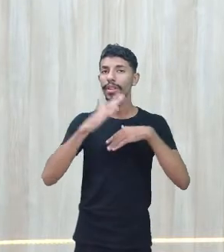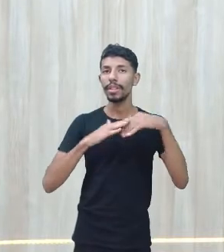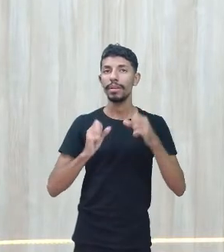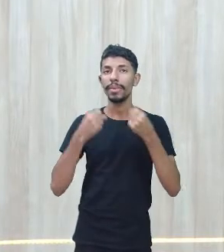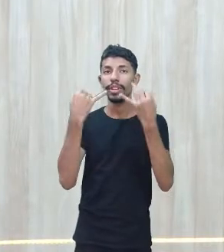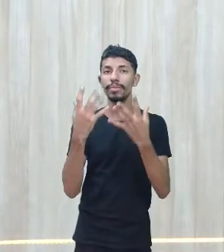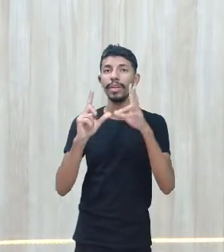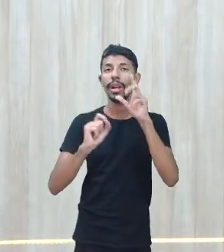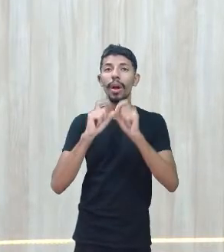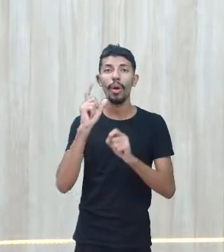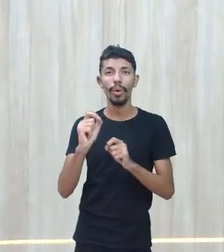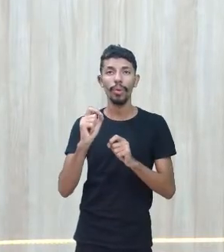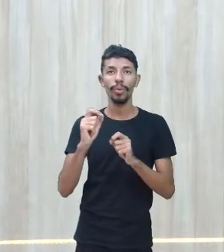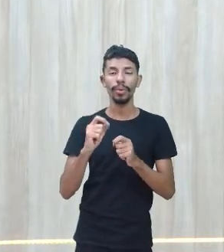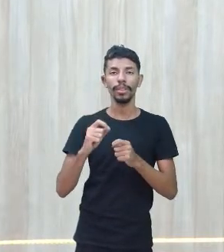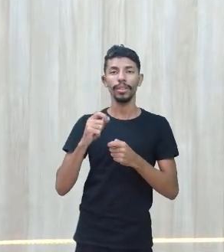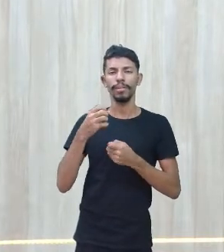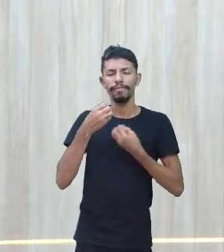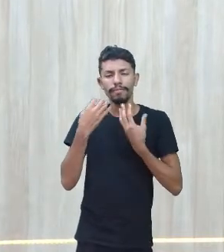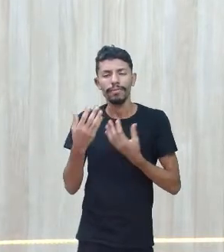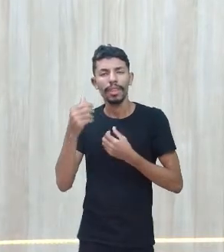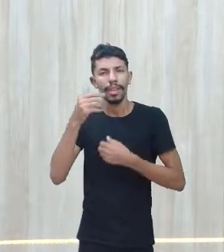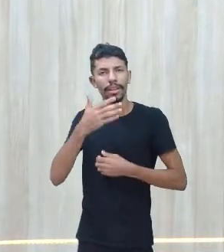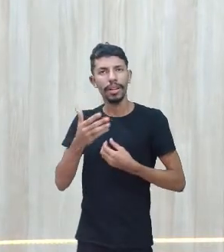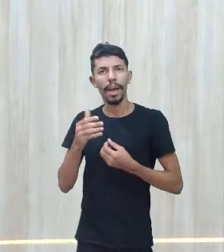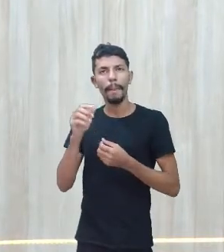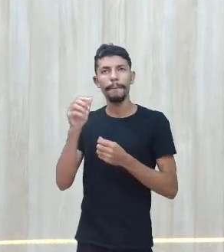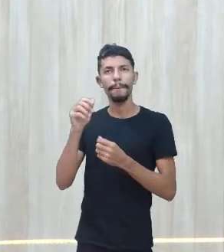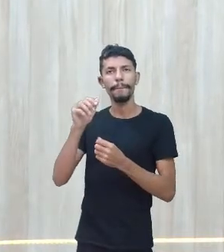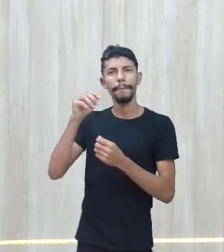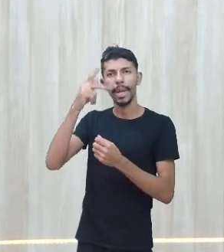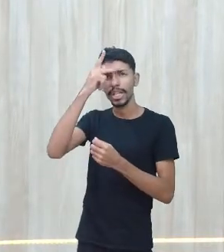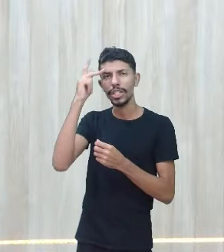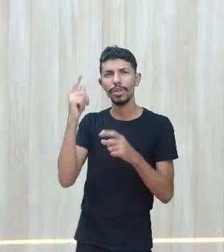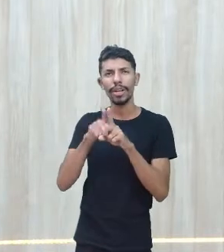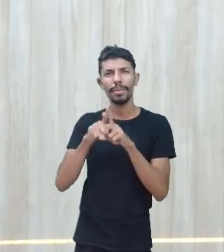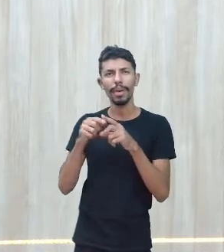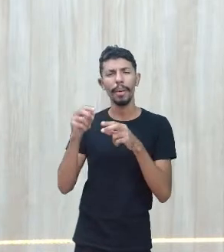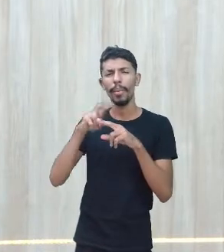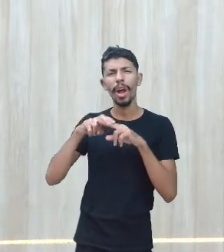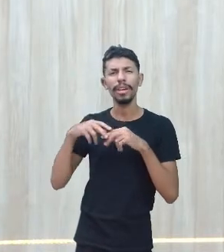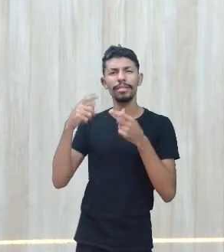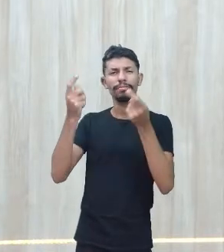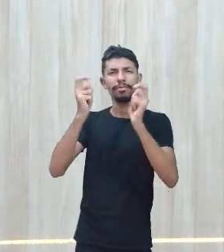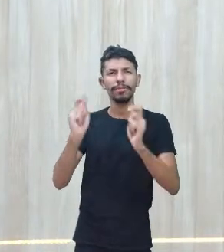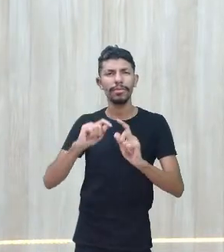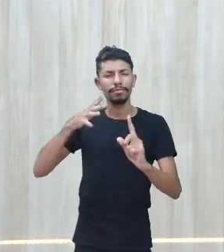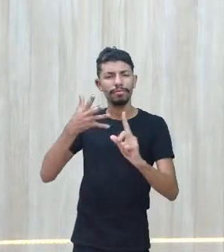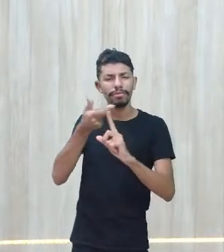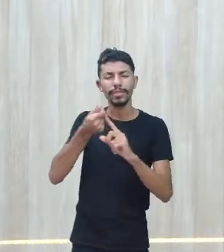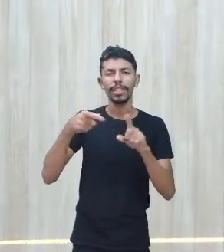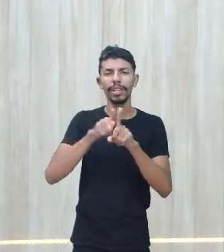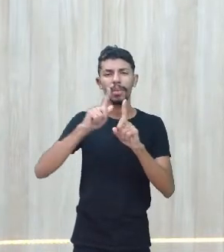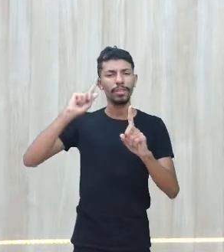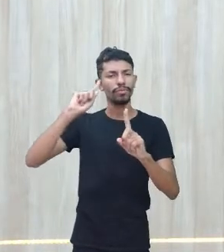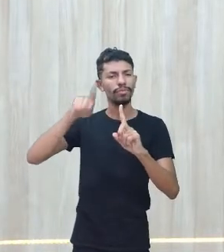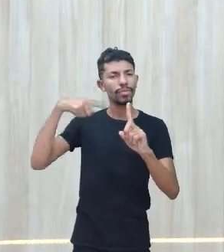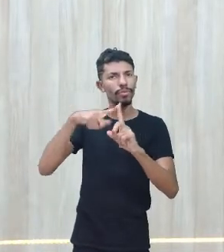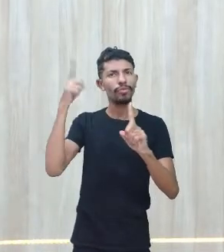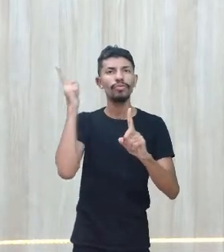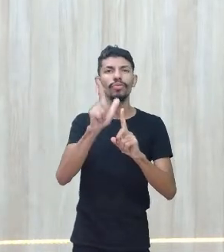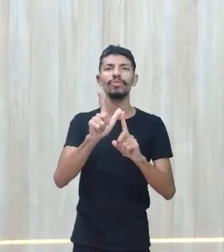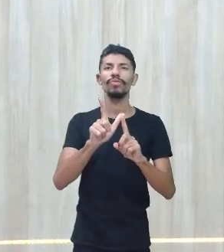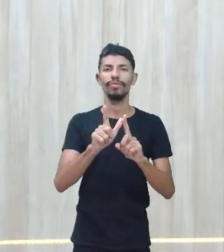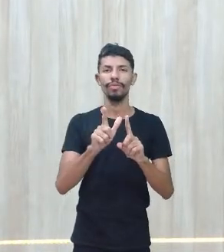e pelo seu trabalho, né? Para alcançar os seus objetivos. Ou seja, ele tem uma